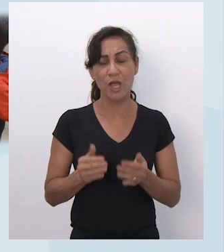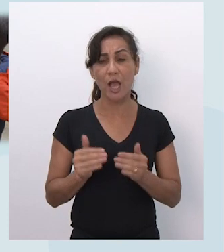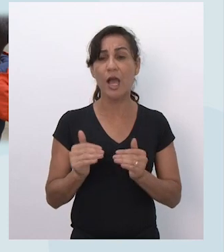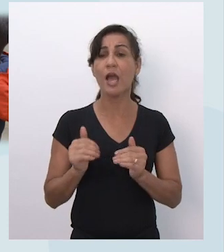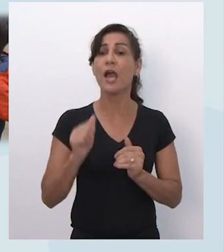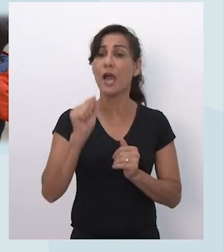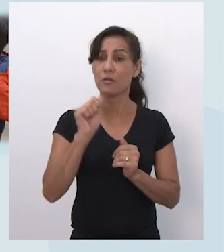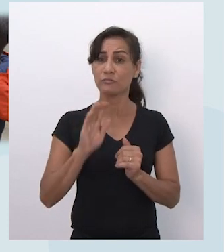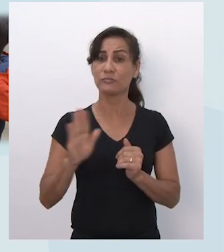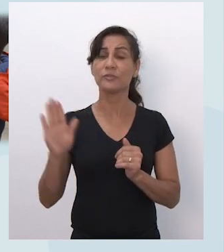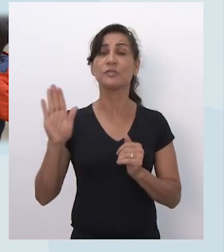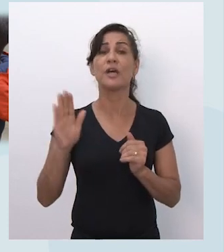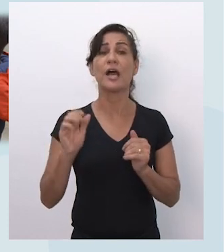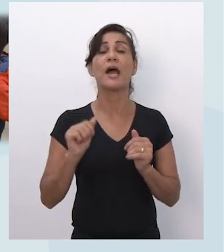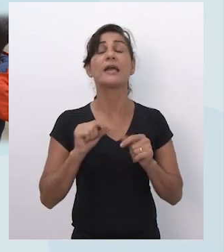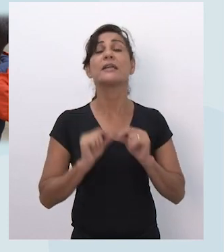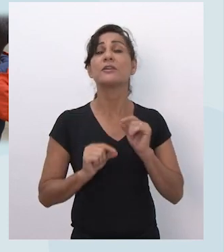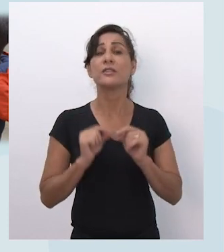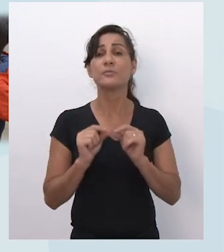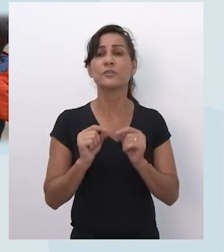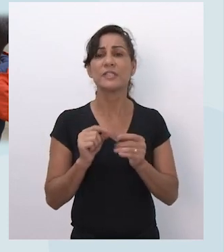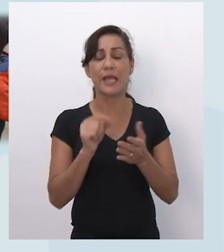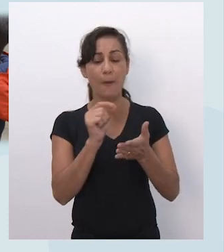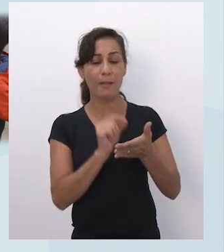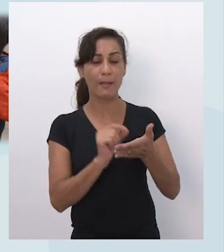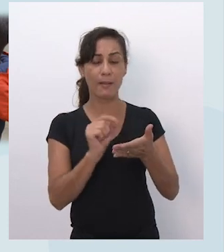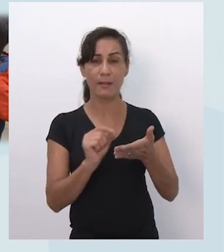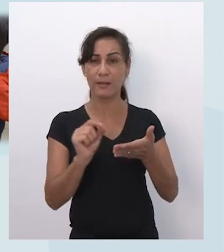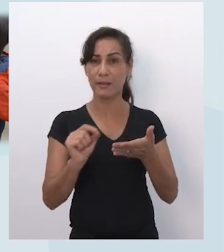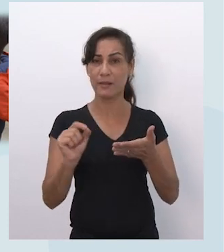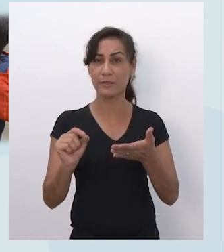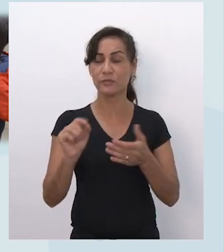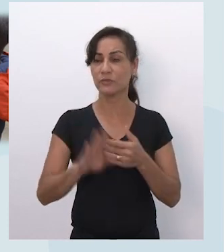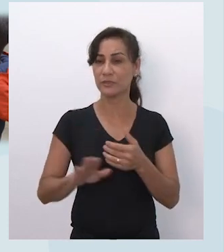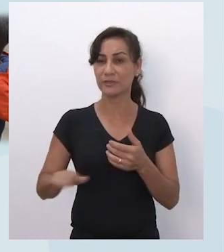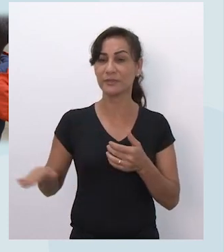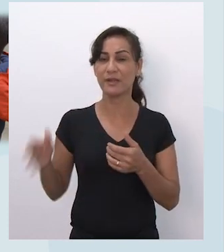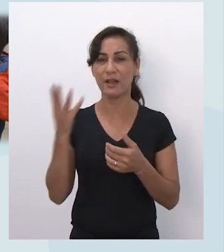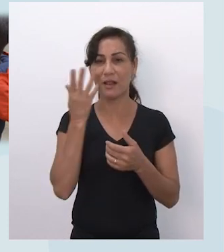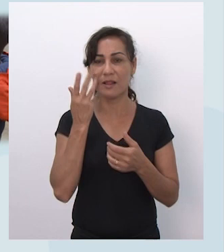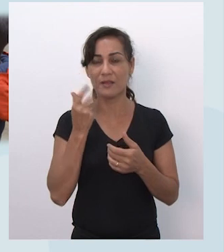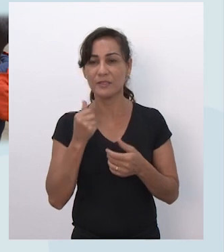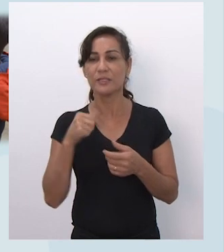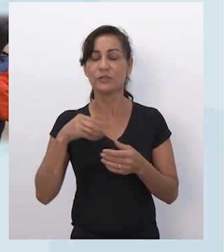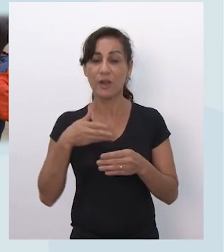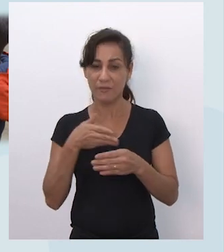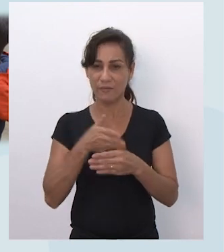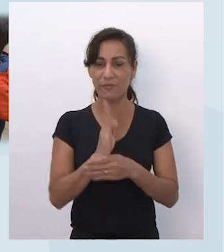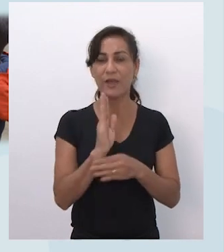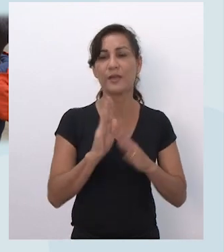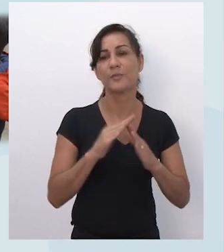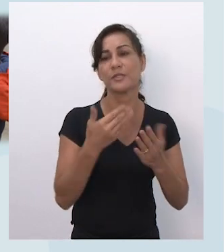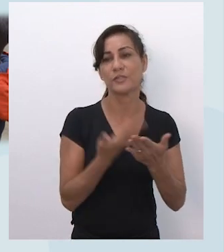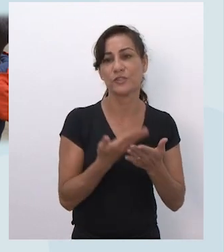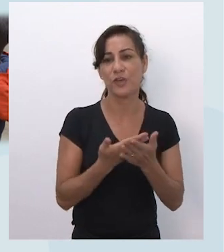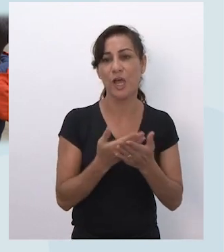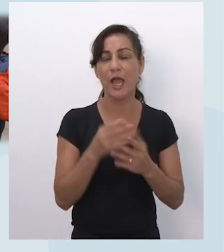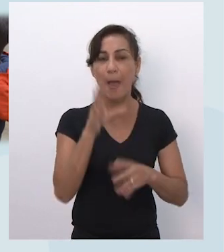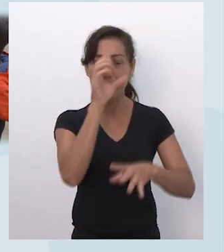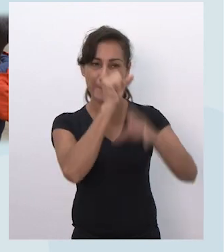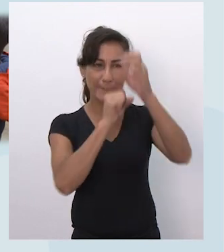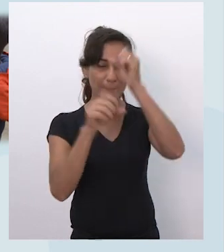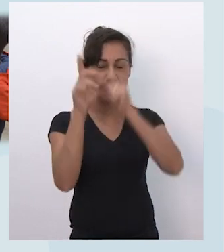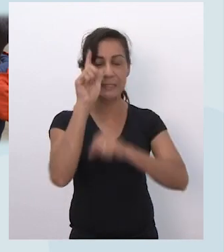alfabetização cartográfica, né? Que é o grafismo da criança. Aí, à medida que ela vai para a escola, ela já começa a aprender um pouco de geografia,